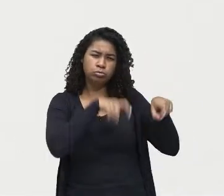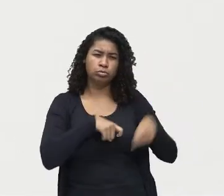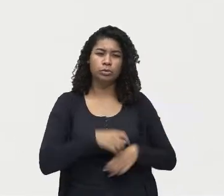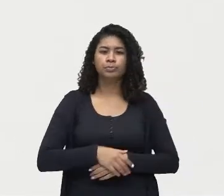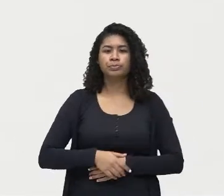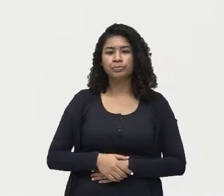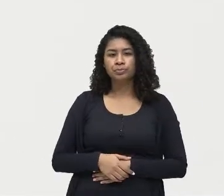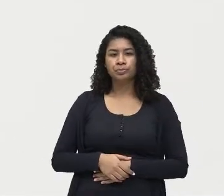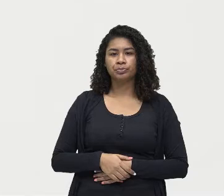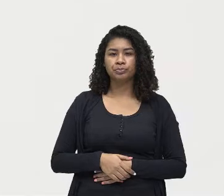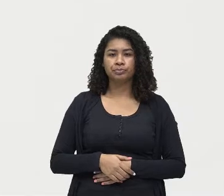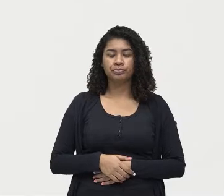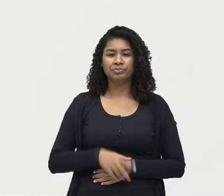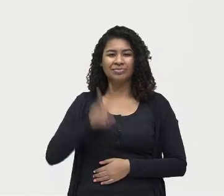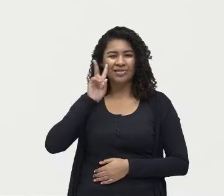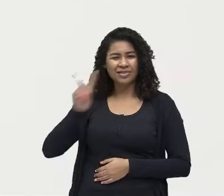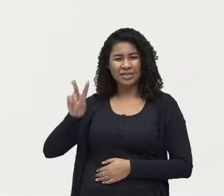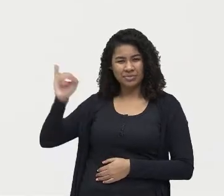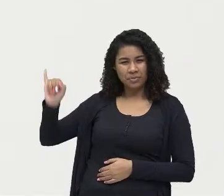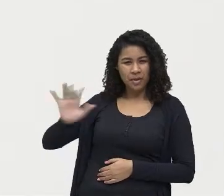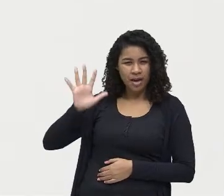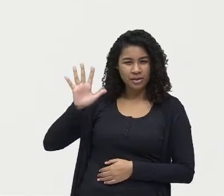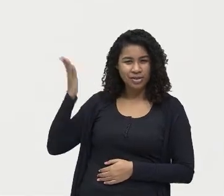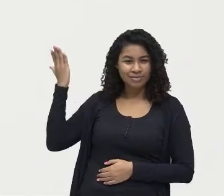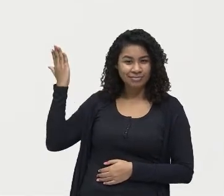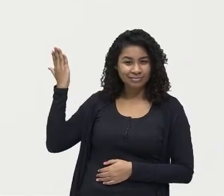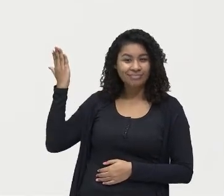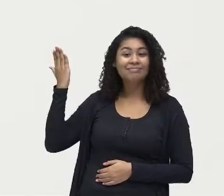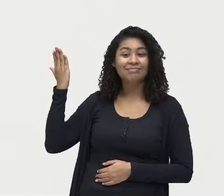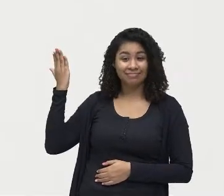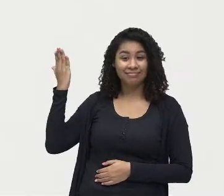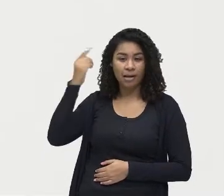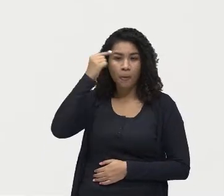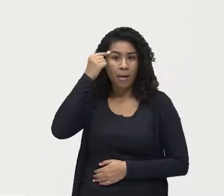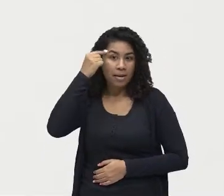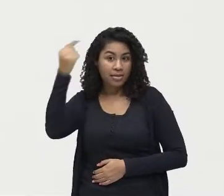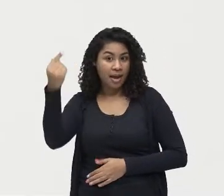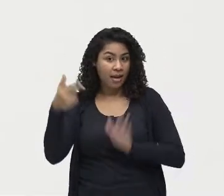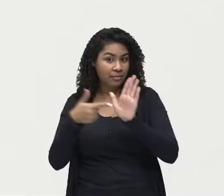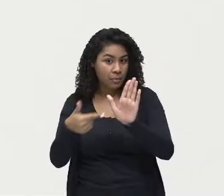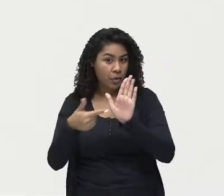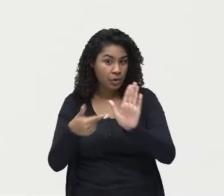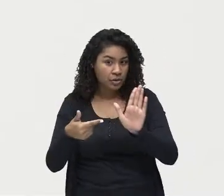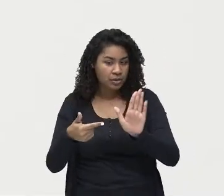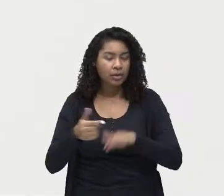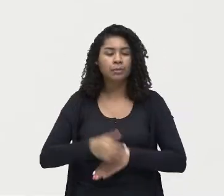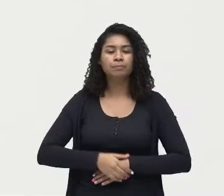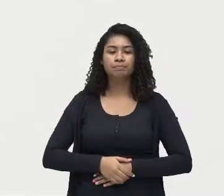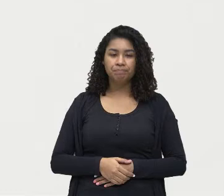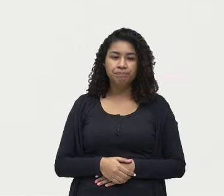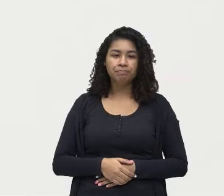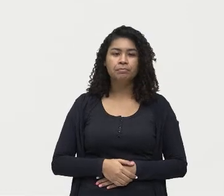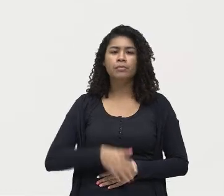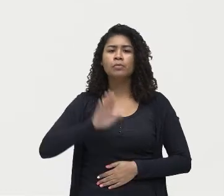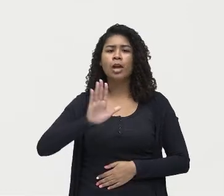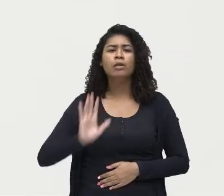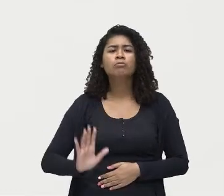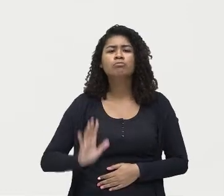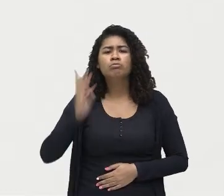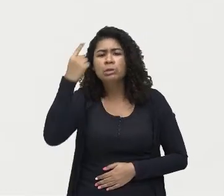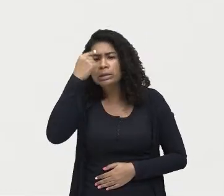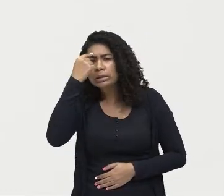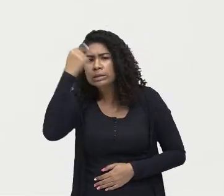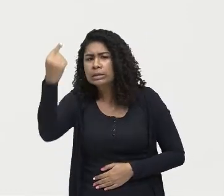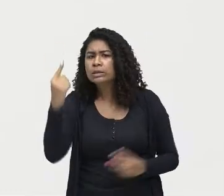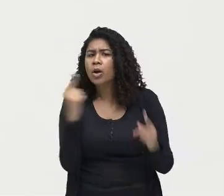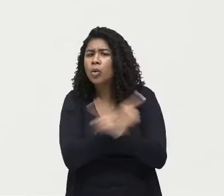também a imagem ao lado aqui, ó, prontinho. Então nós já temos uma ideia sendo apresentada e nós percebemos que não temos nenhum fato contrário.